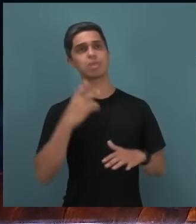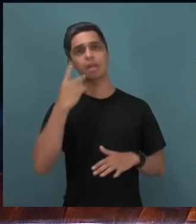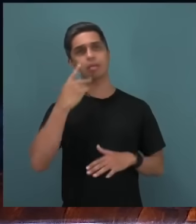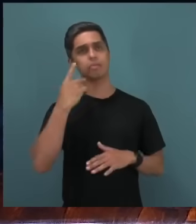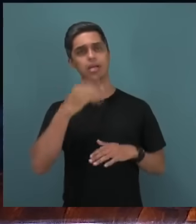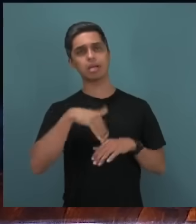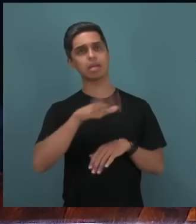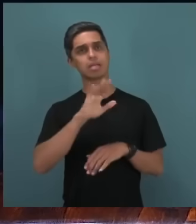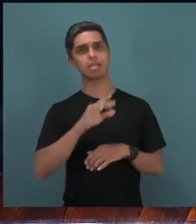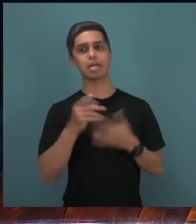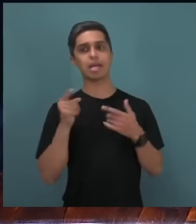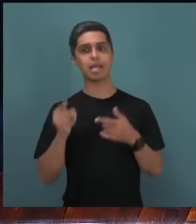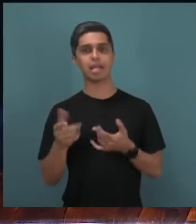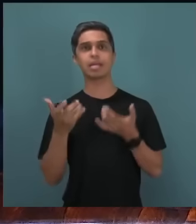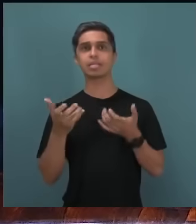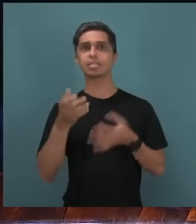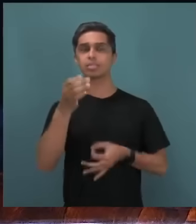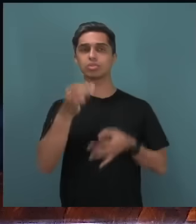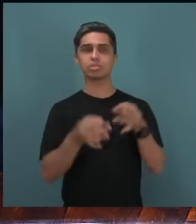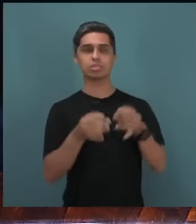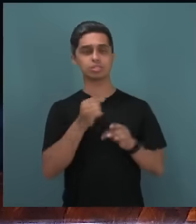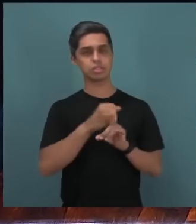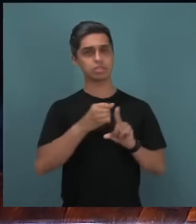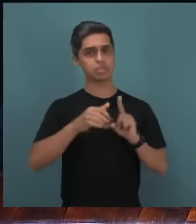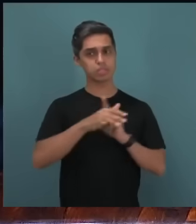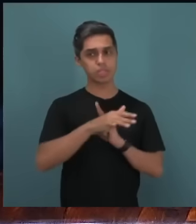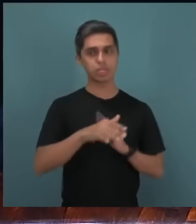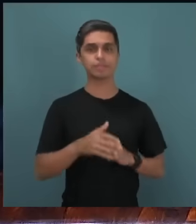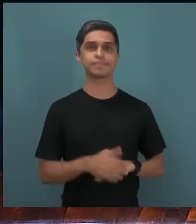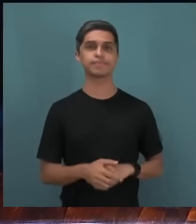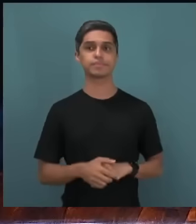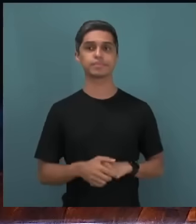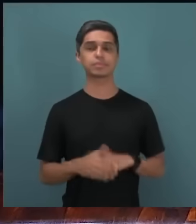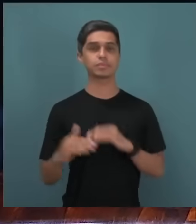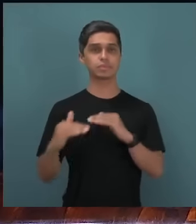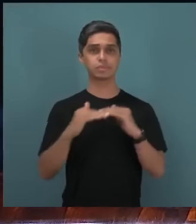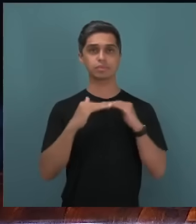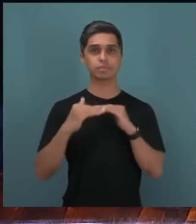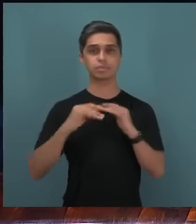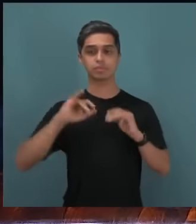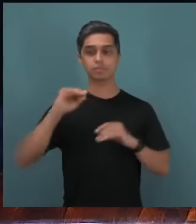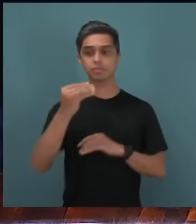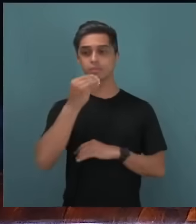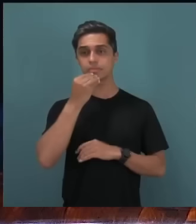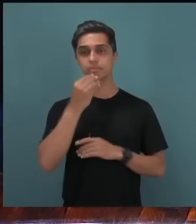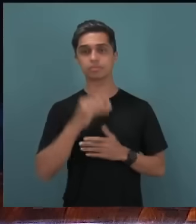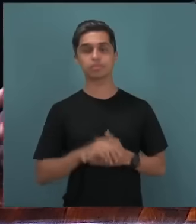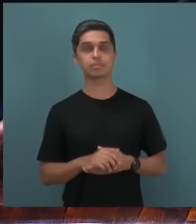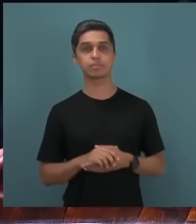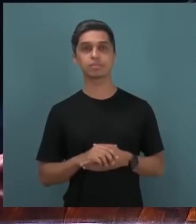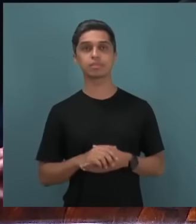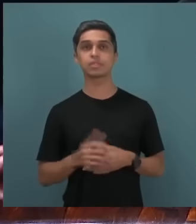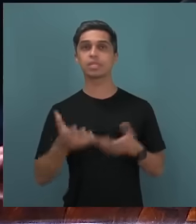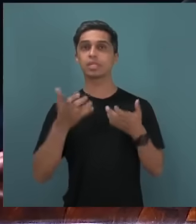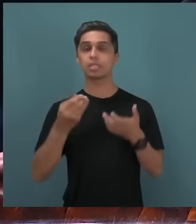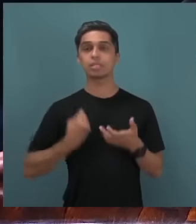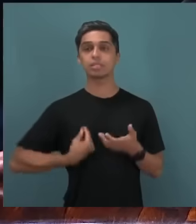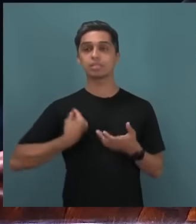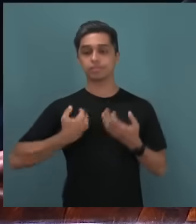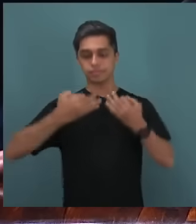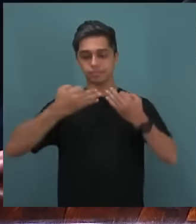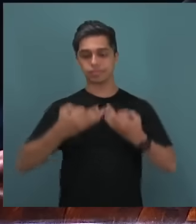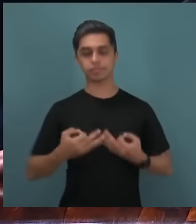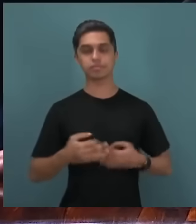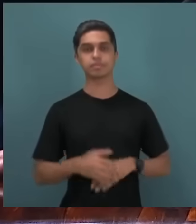parlamentares, ela pede justiça social, igualdade de oportunidade e quer viver com